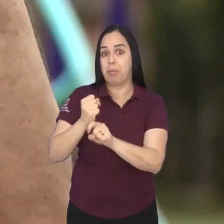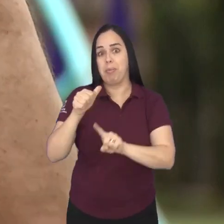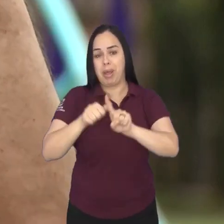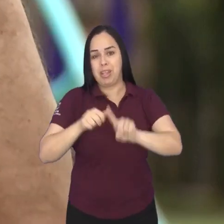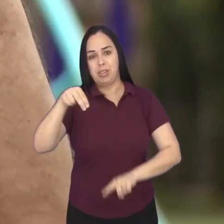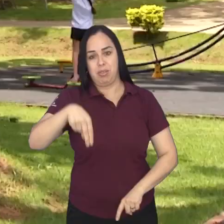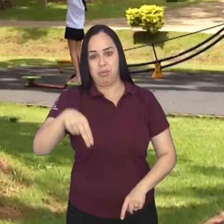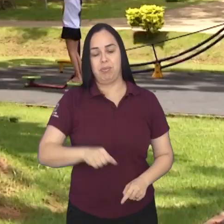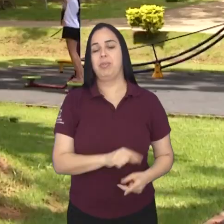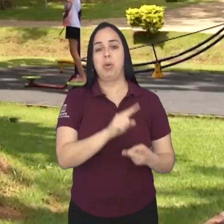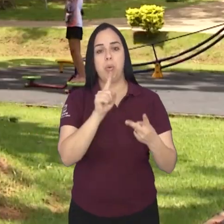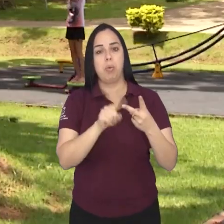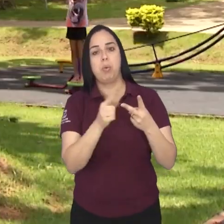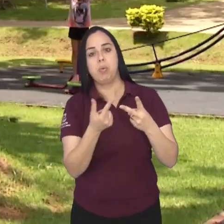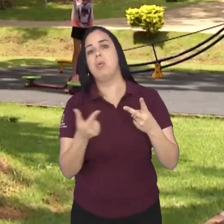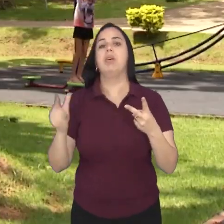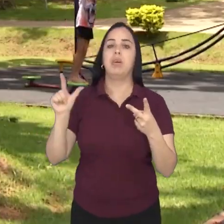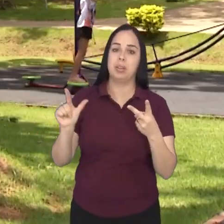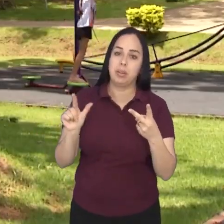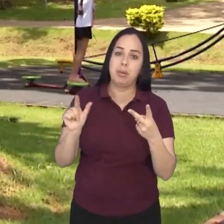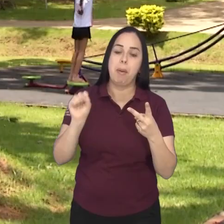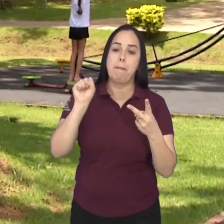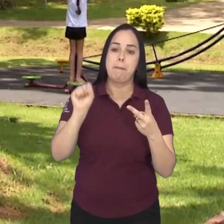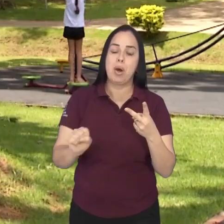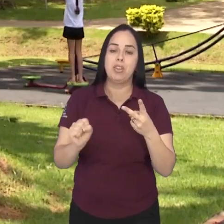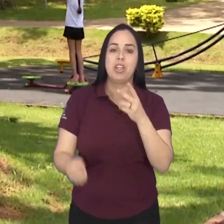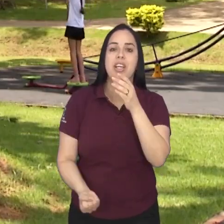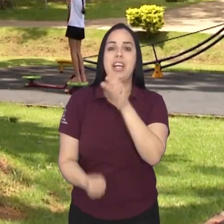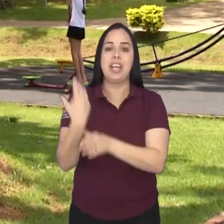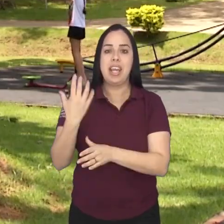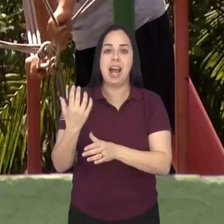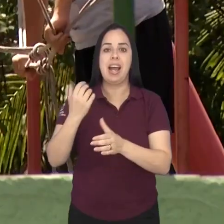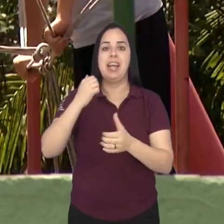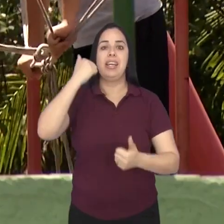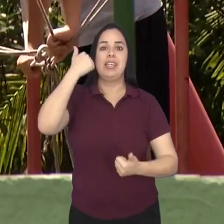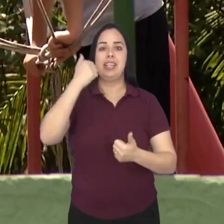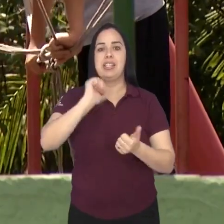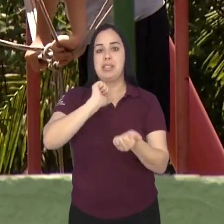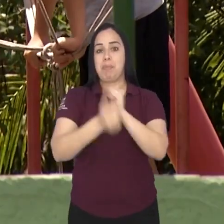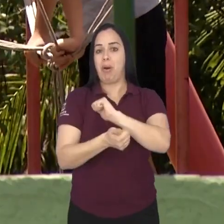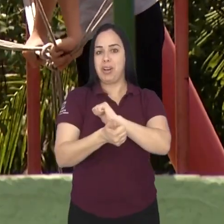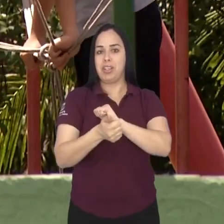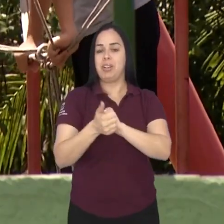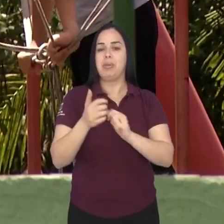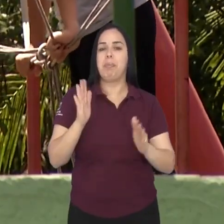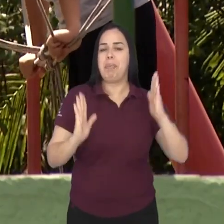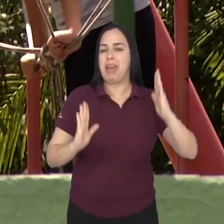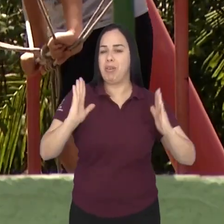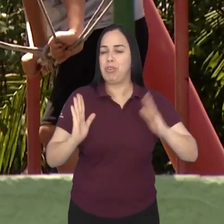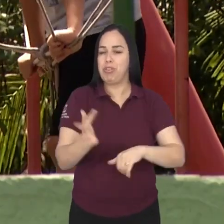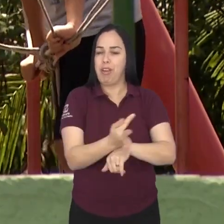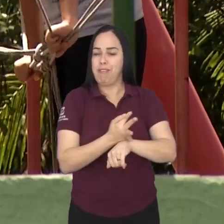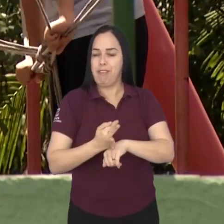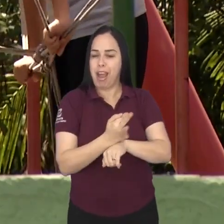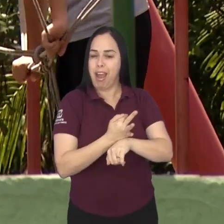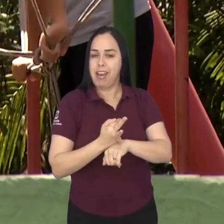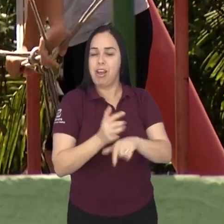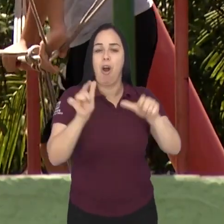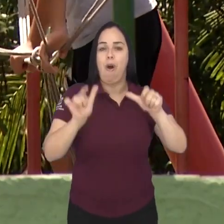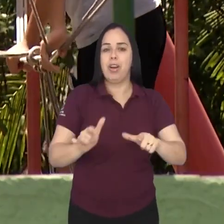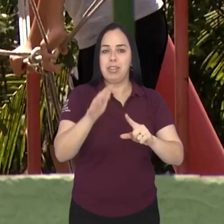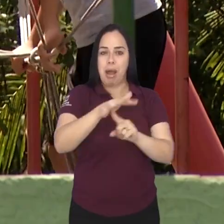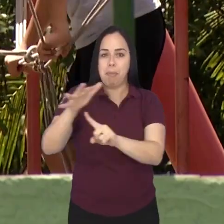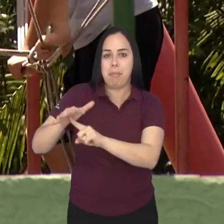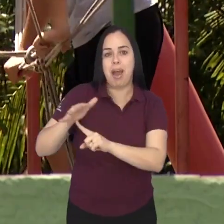mês de novembro. Já o outro autoriza a implantação do programa Esporte nas Férias em parques, praças e